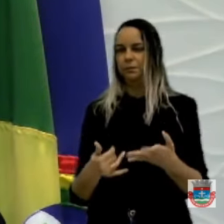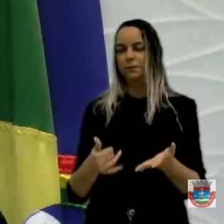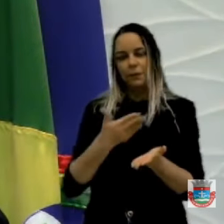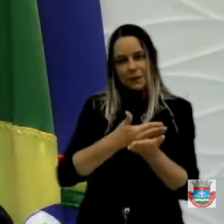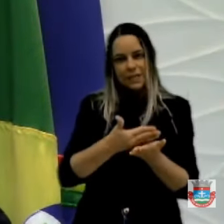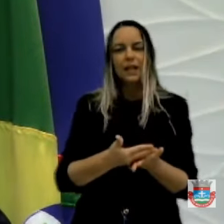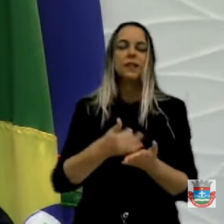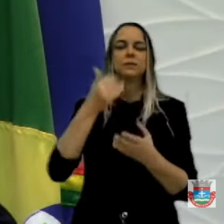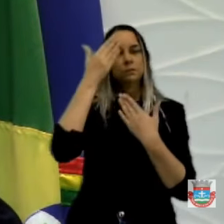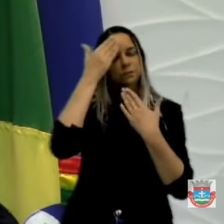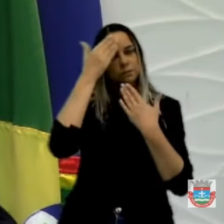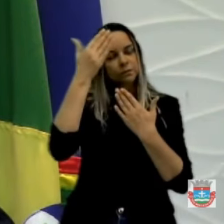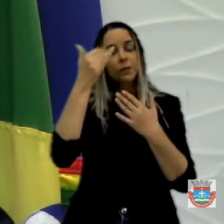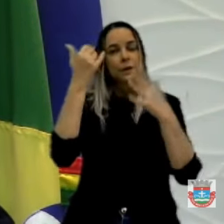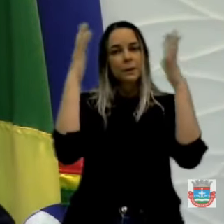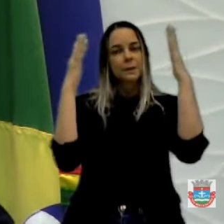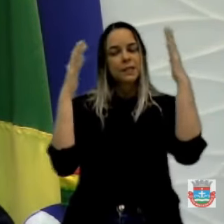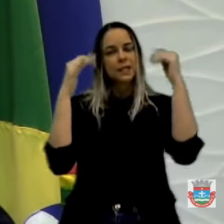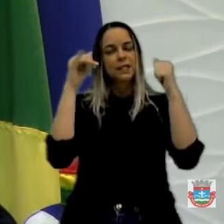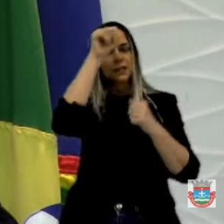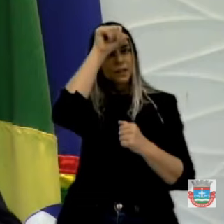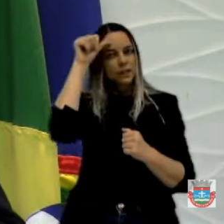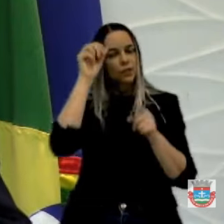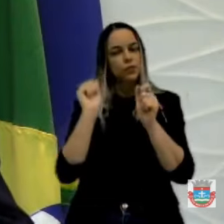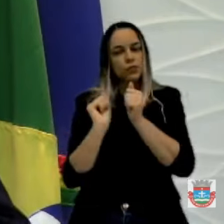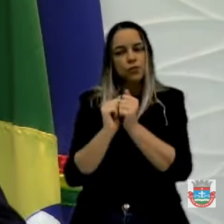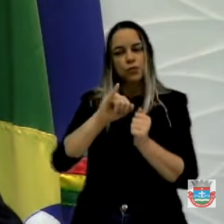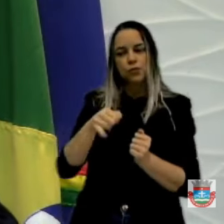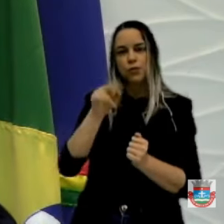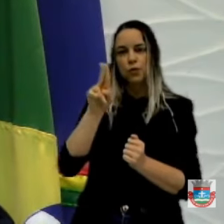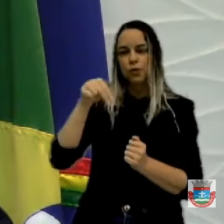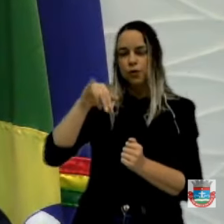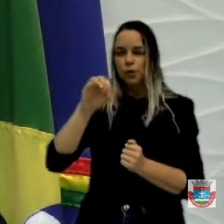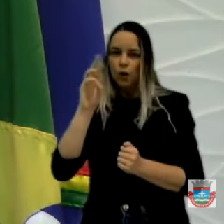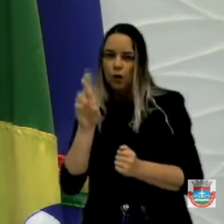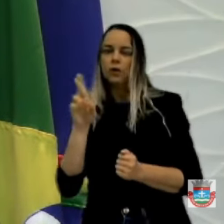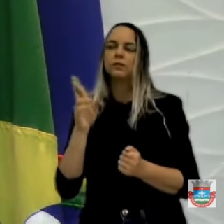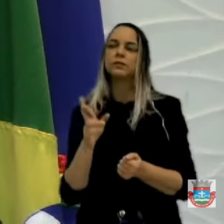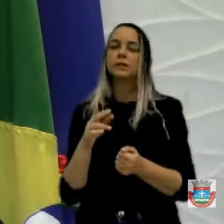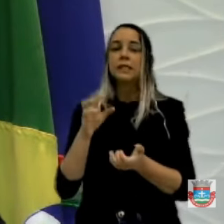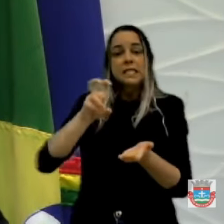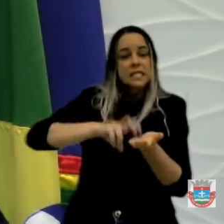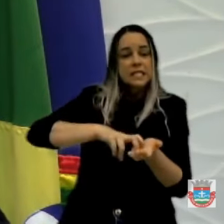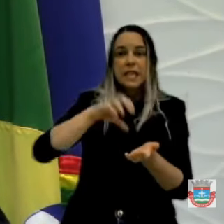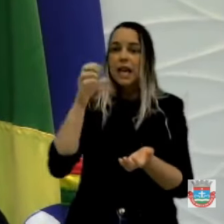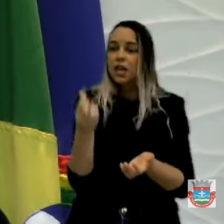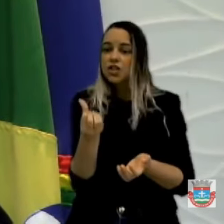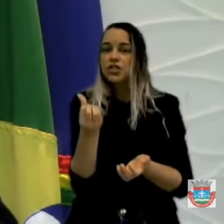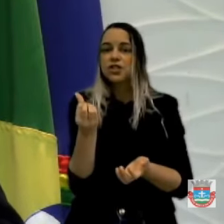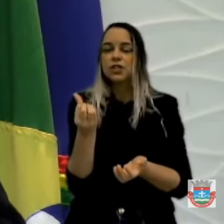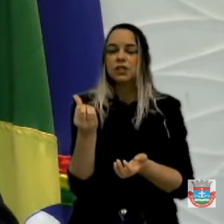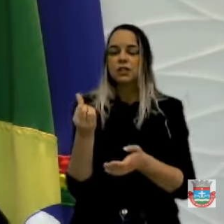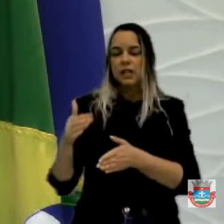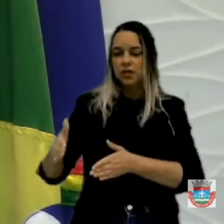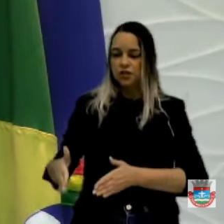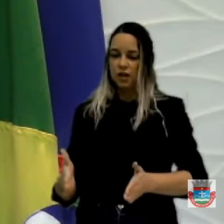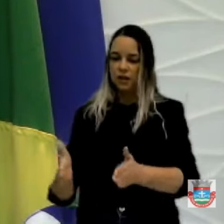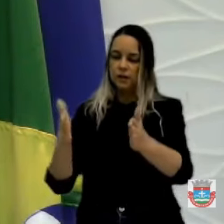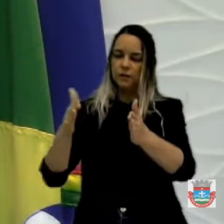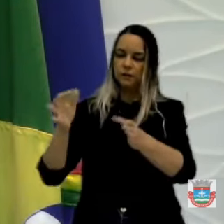prefeito Alexandre Batité, junto com o Júnior Carrapato. Hoje, 6 horas da manhã, ele estava lá na estrada da Vila do Espírito